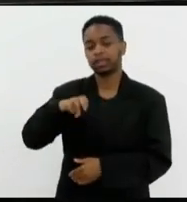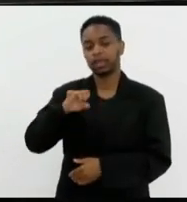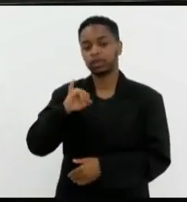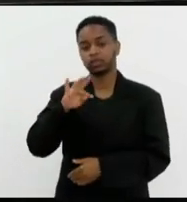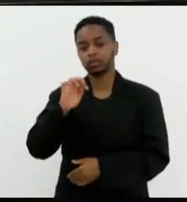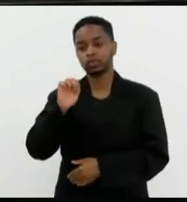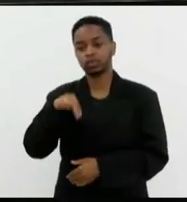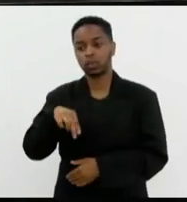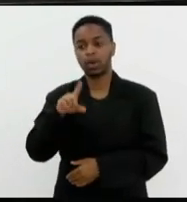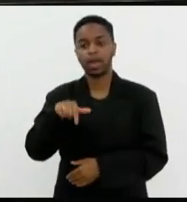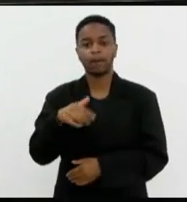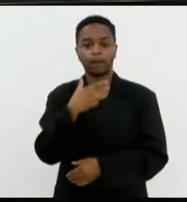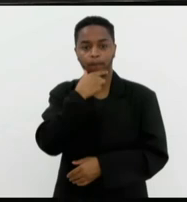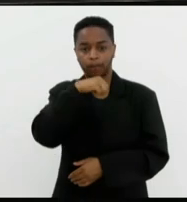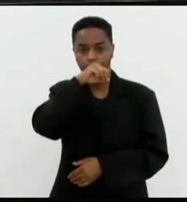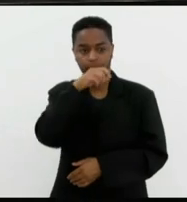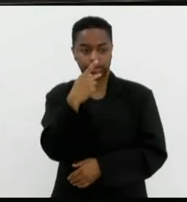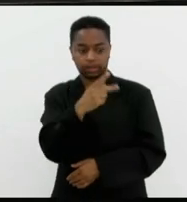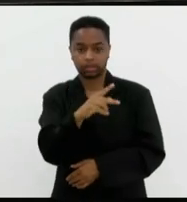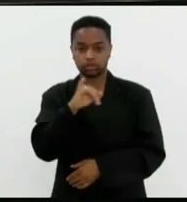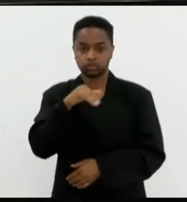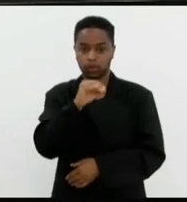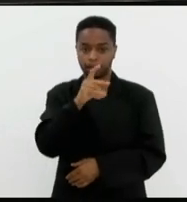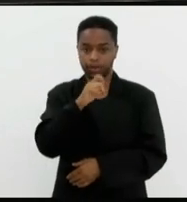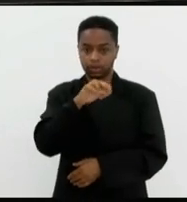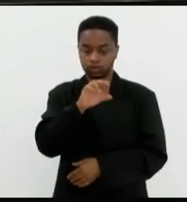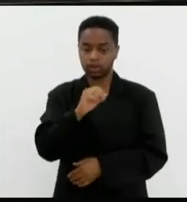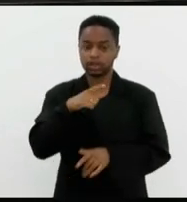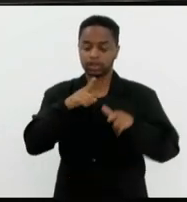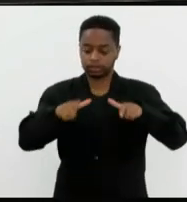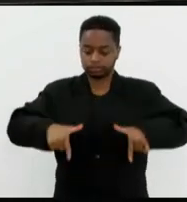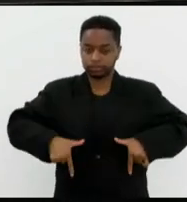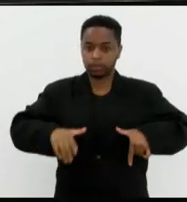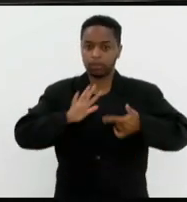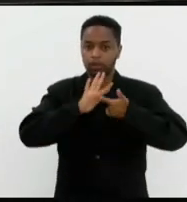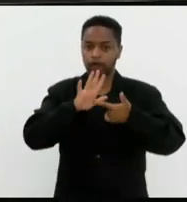que está aqui presente, inclusive com a camisa, com a foto do seu filho,